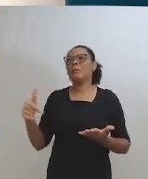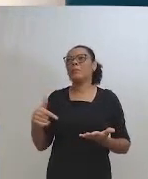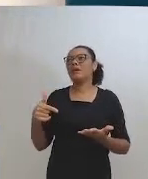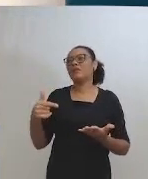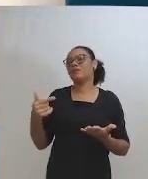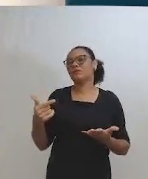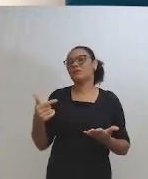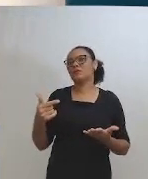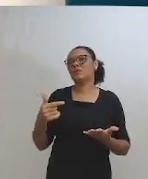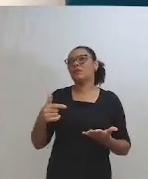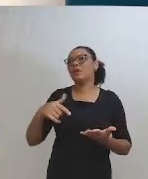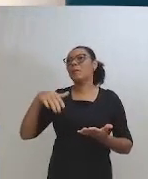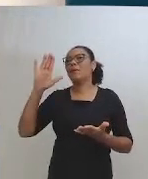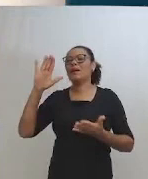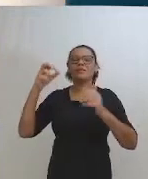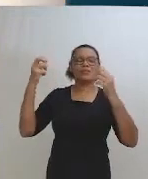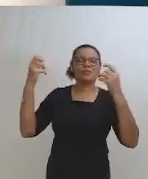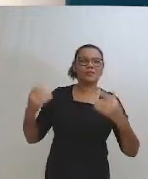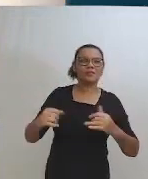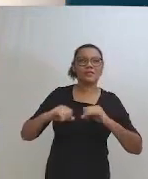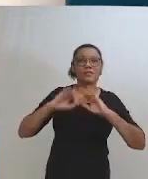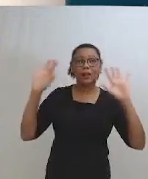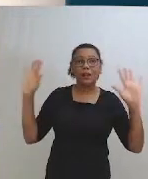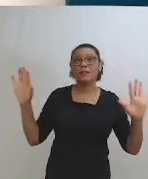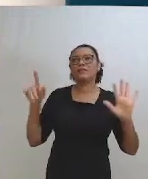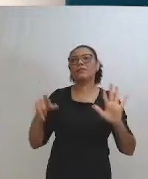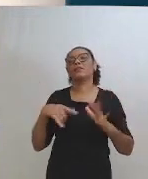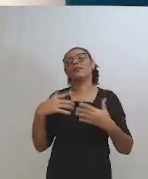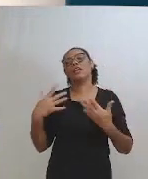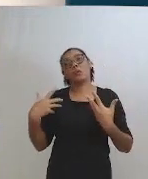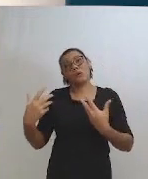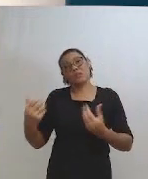aqui na impugnação, e eu rejeito os embargos.